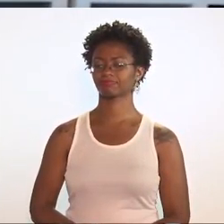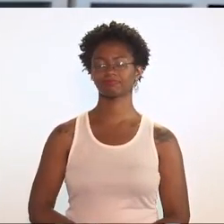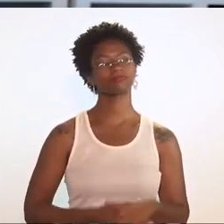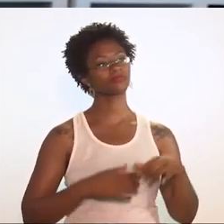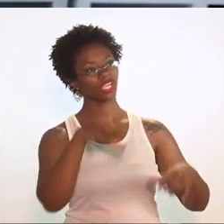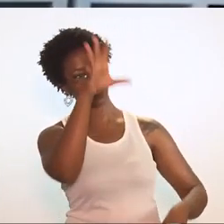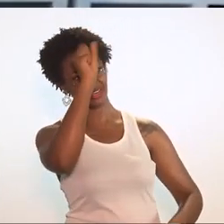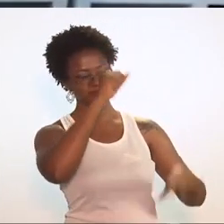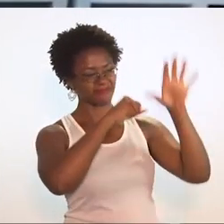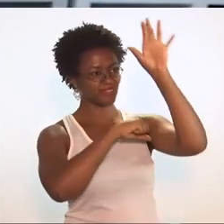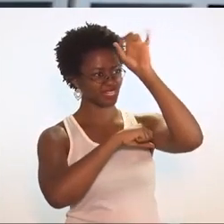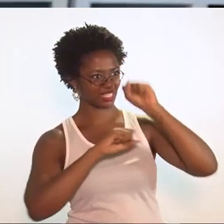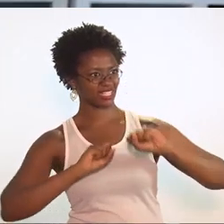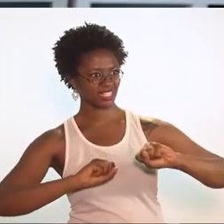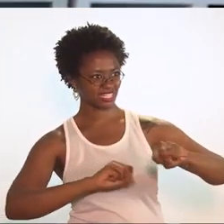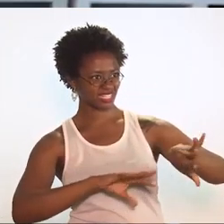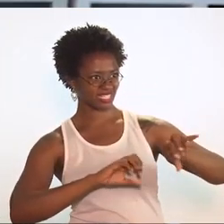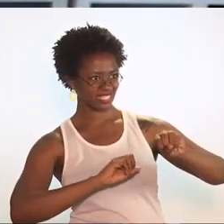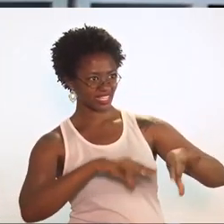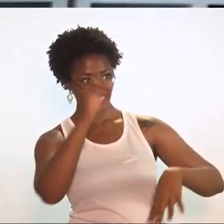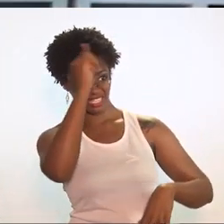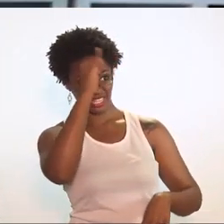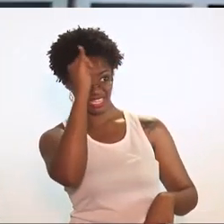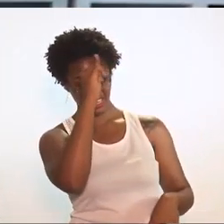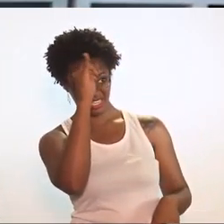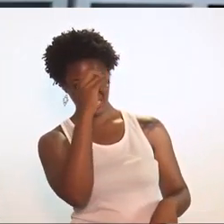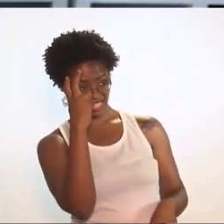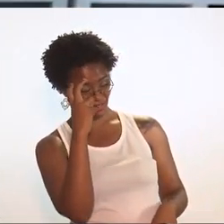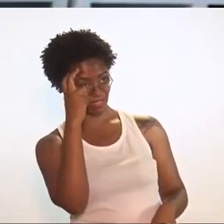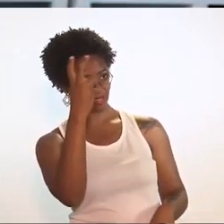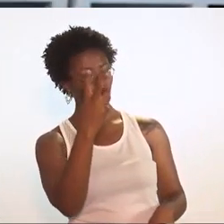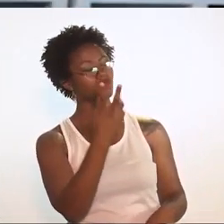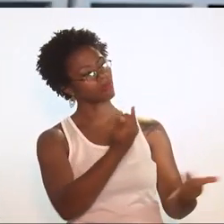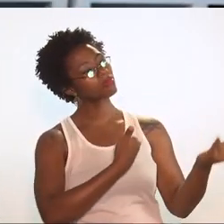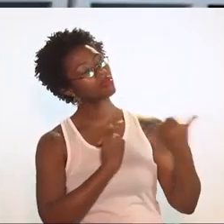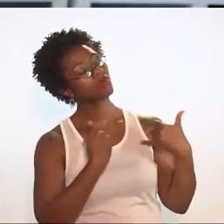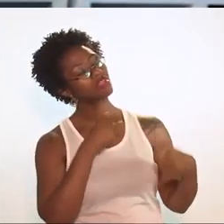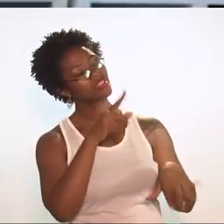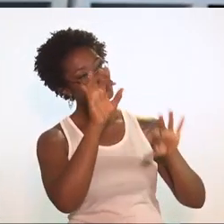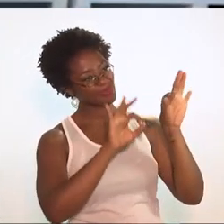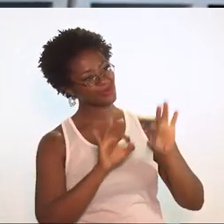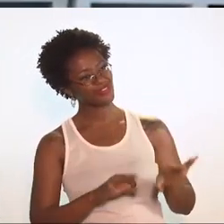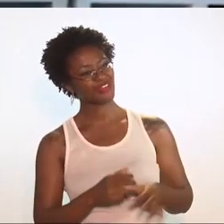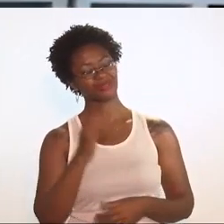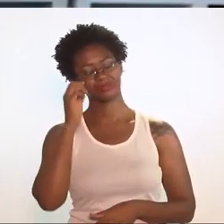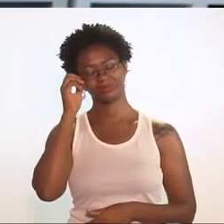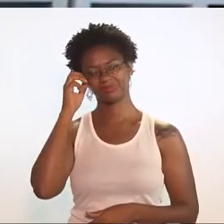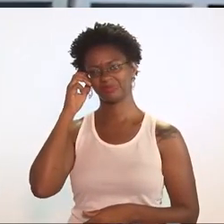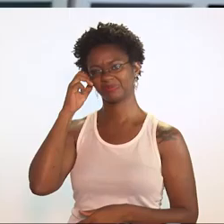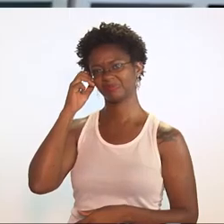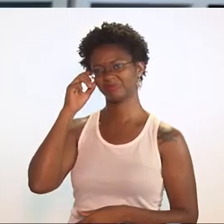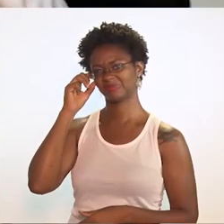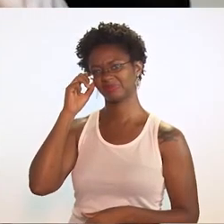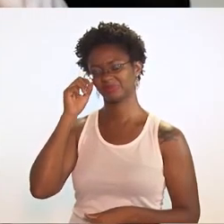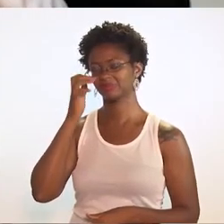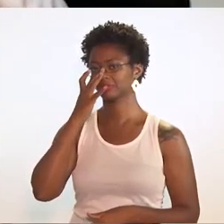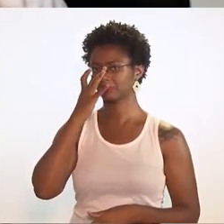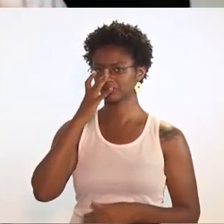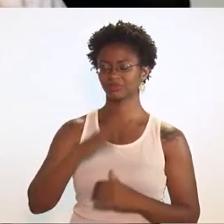precisam ir conhecer, que as pessoas precisam circular por lá, deixarem de ter medo do Pelourinho, frequentar, conhecer a